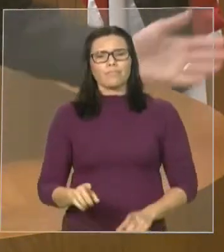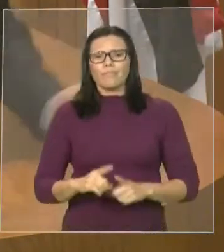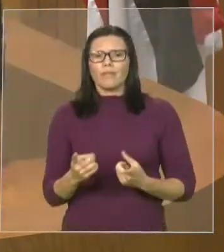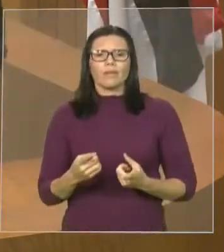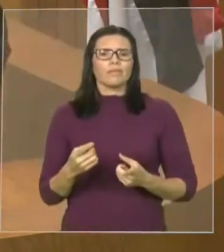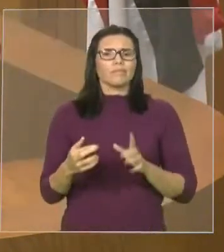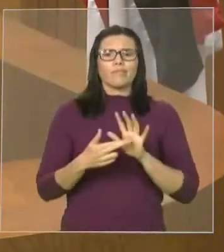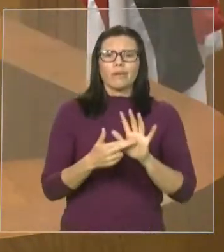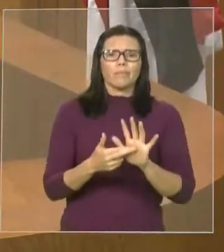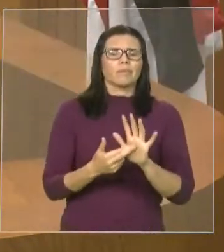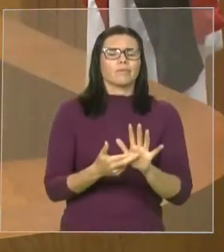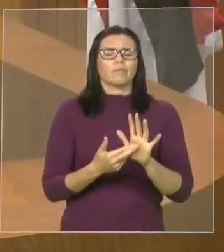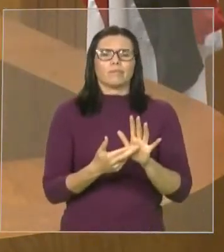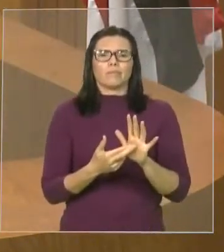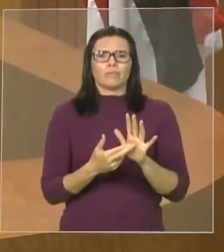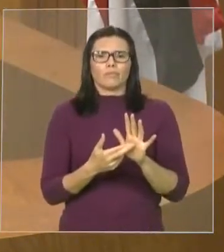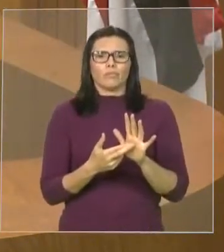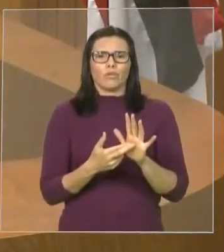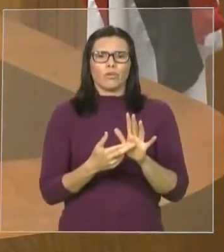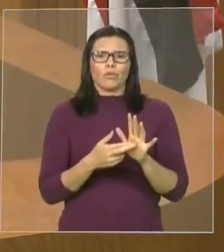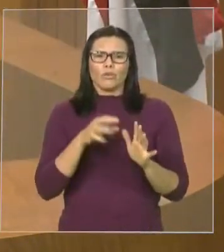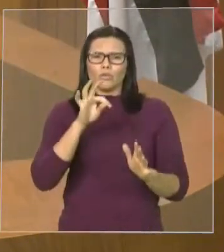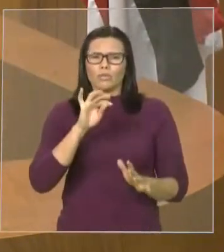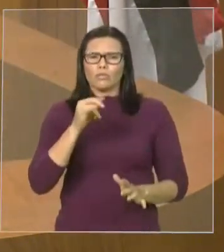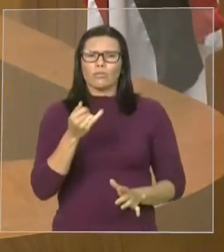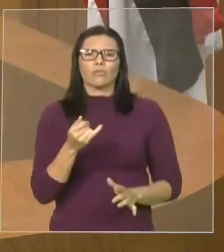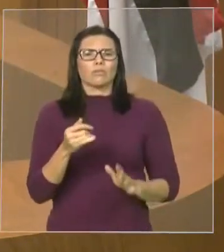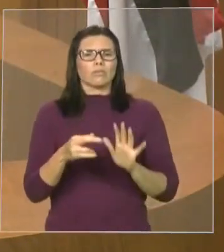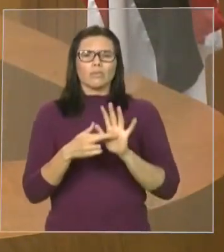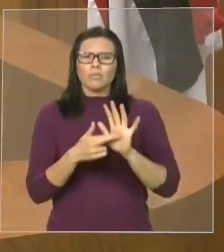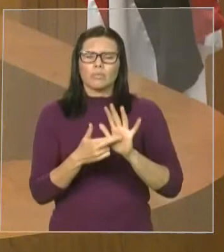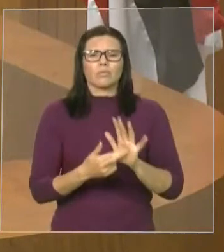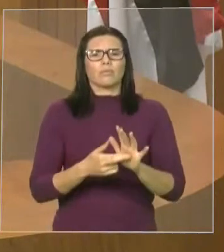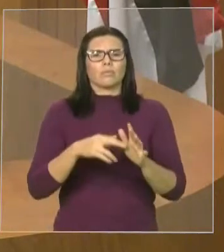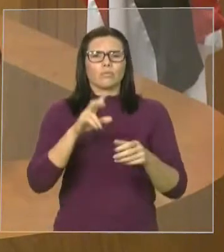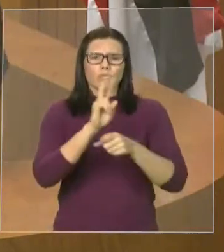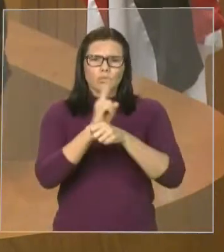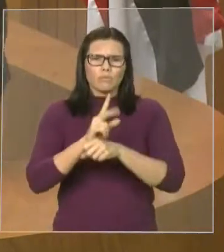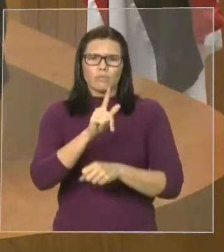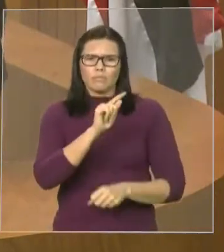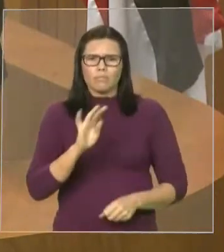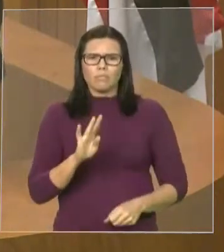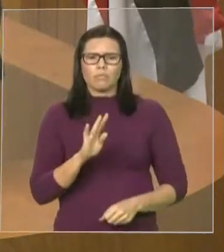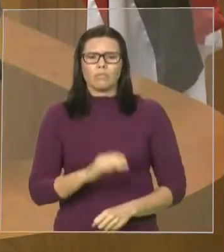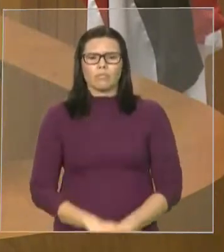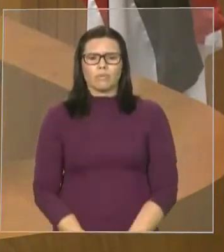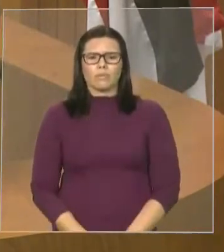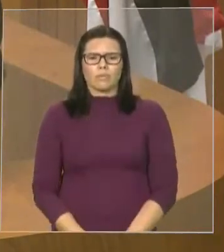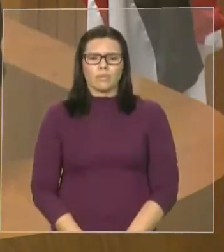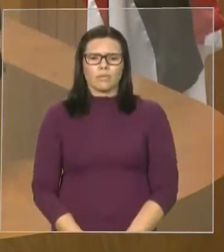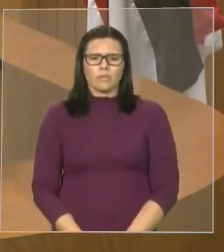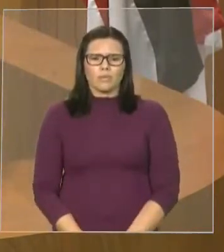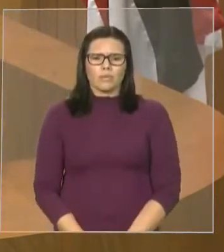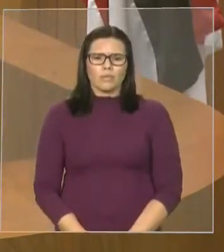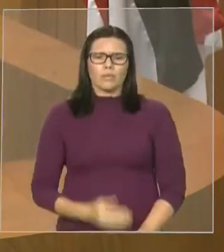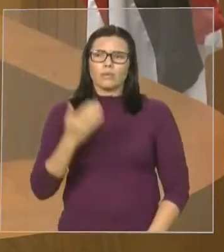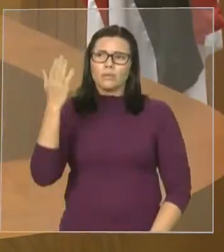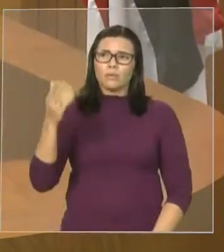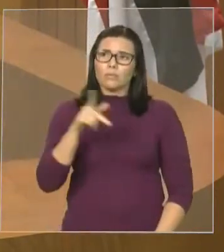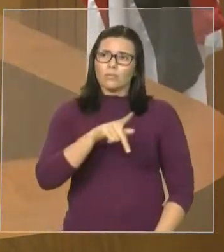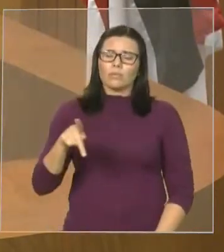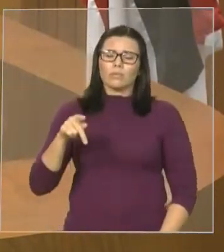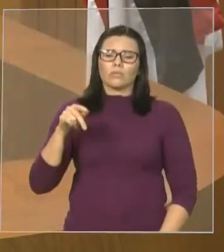do Conselho do FUNBEM. A Defensoria Pública, que aqui se faz representada pelo seu presidente